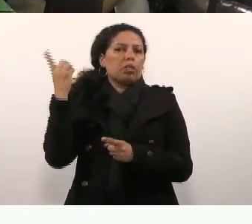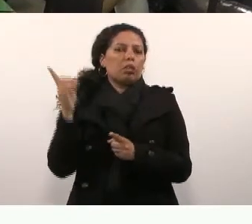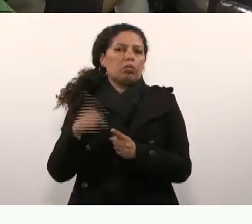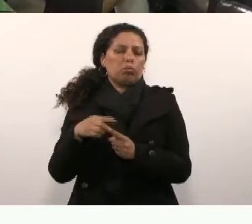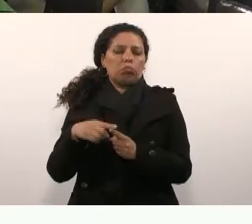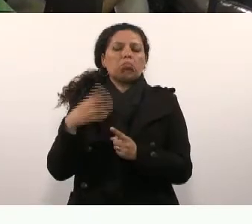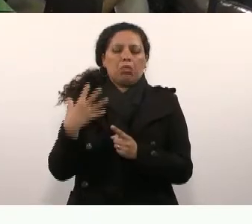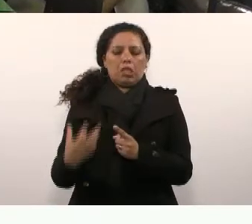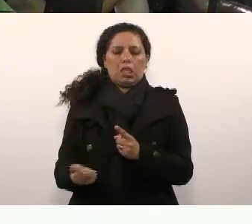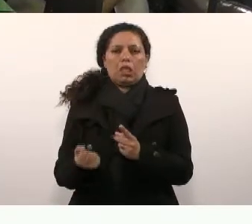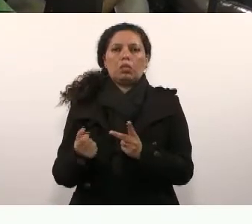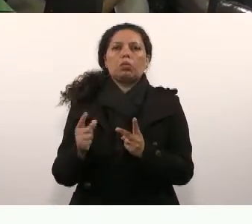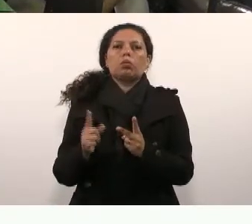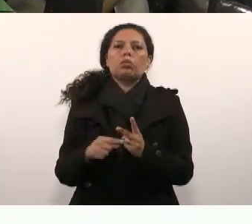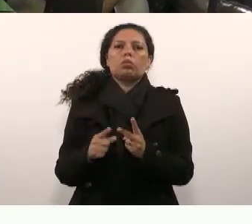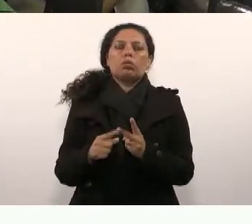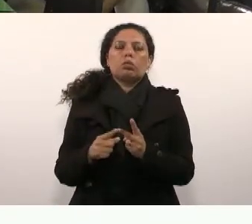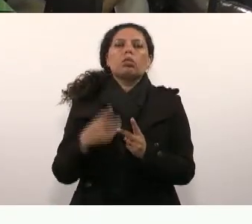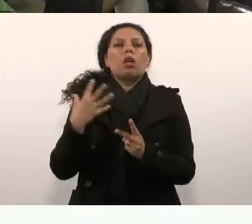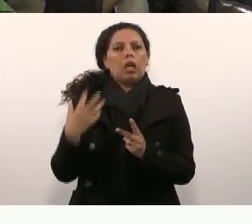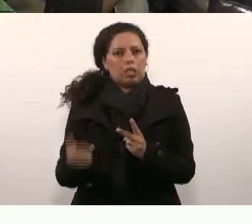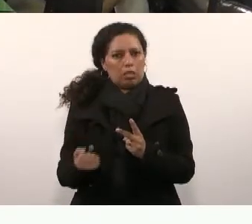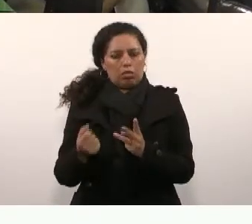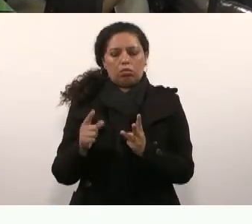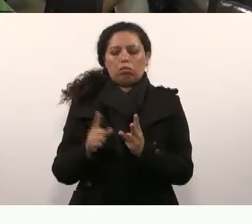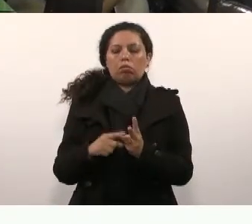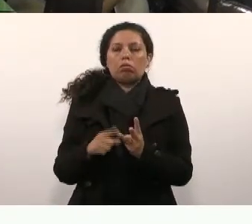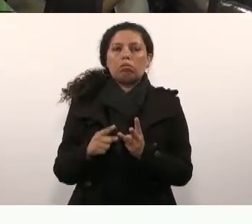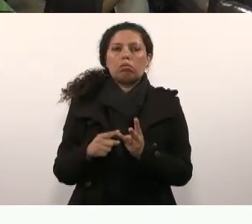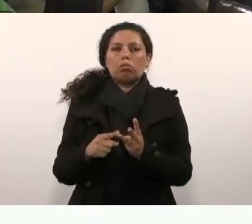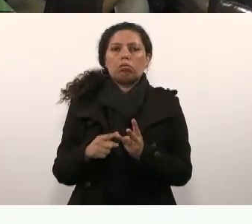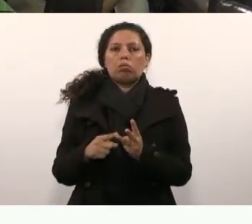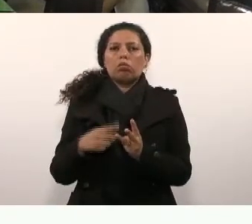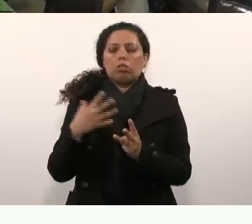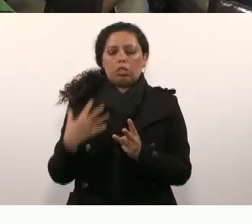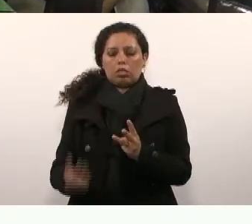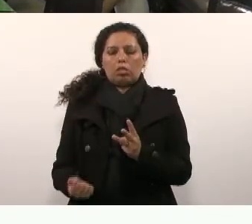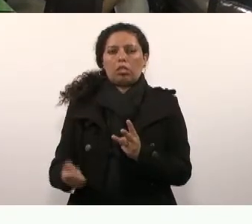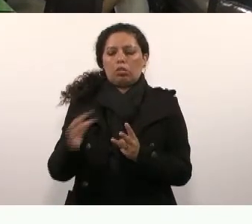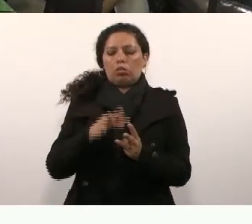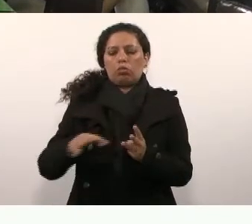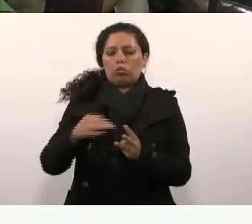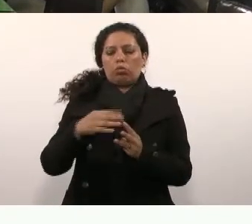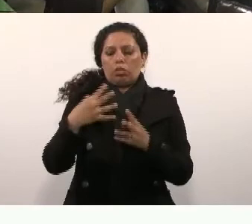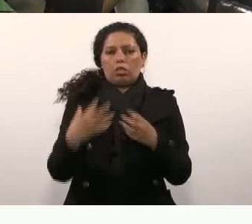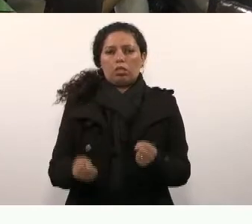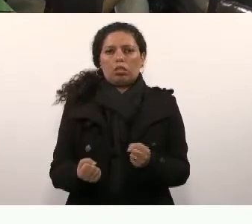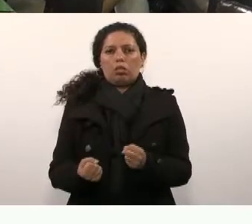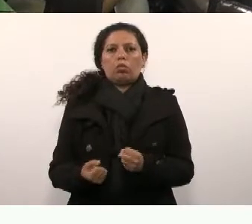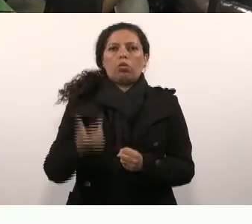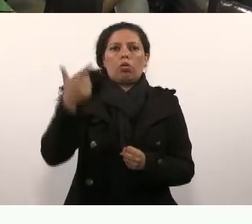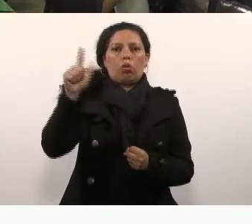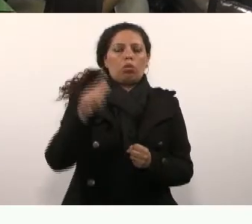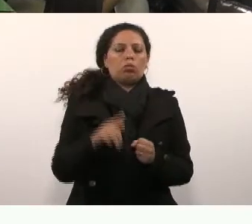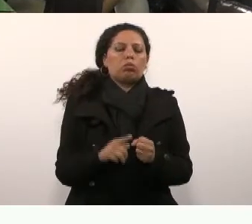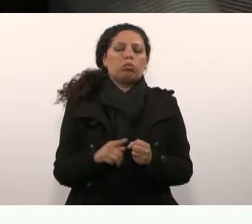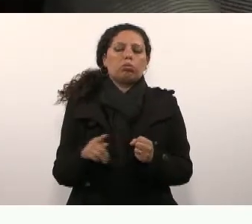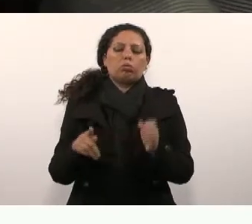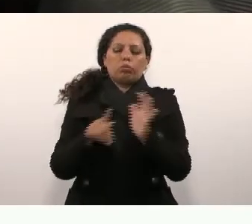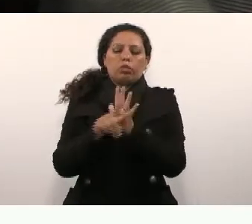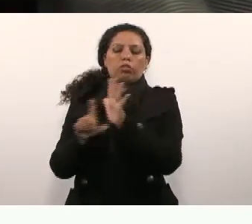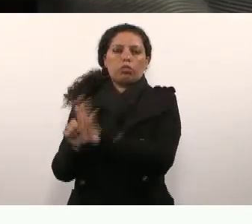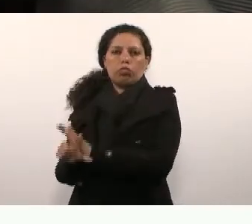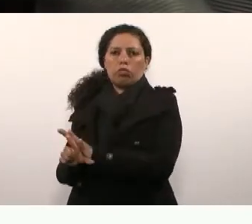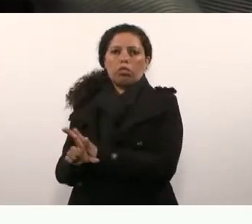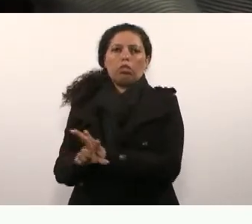o relator. Deputado Jair Bittencourt? Acompanho o relator. Também voto com o relator. Aprovado nos termos do parecer do relator. Seguinte. Então, o penúltimo projeto